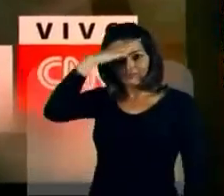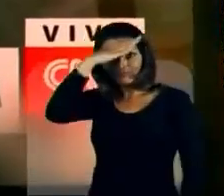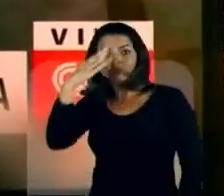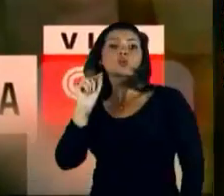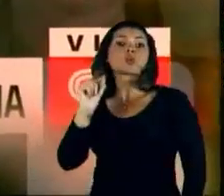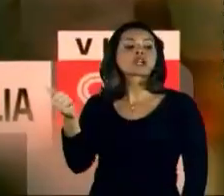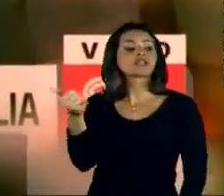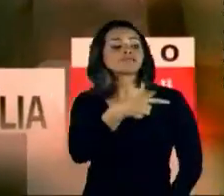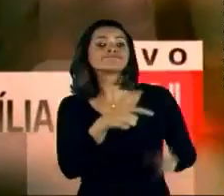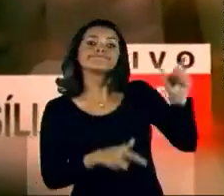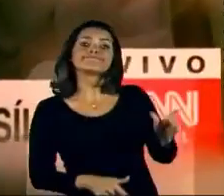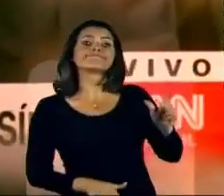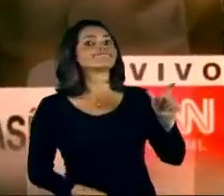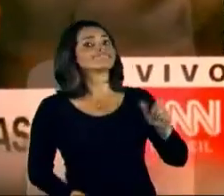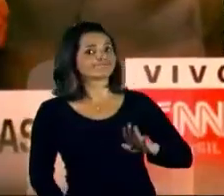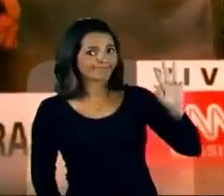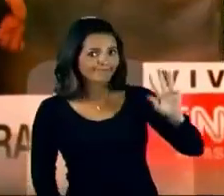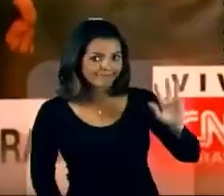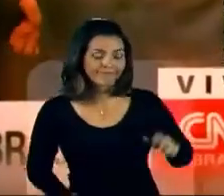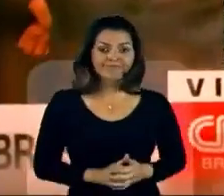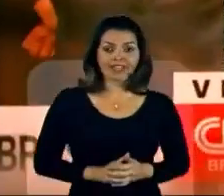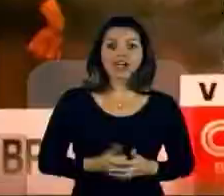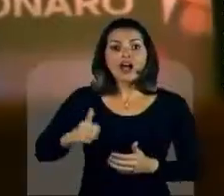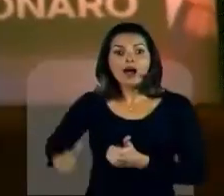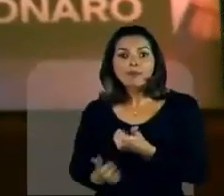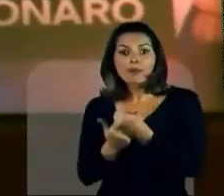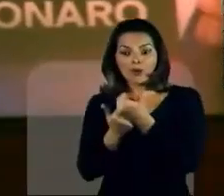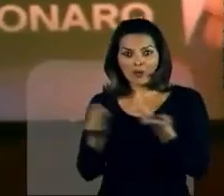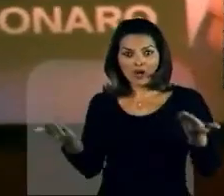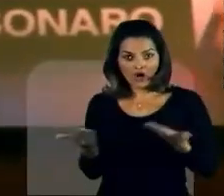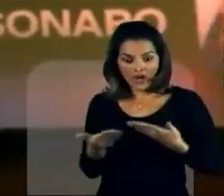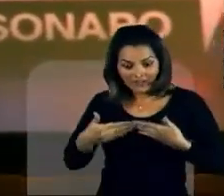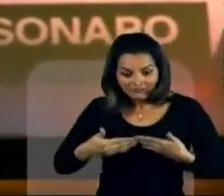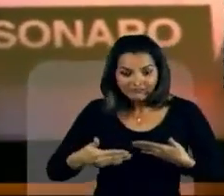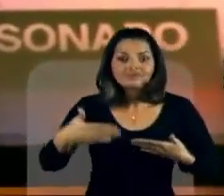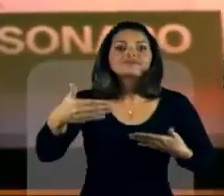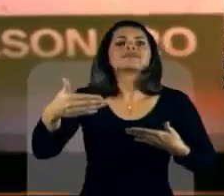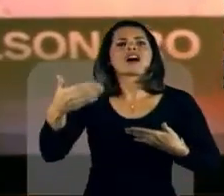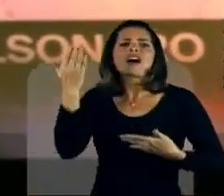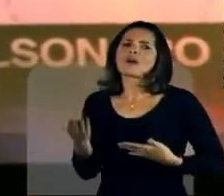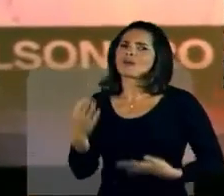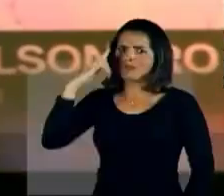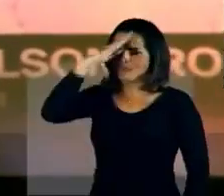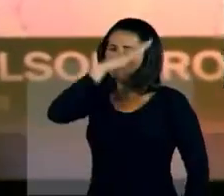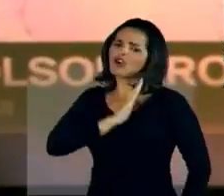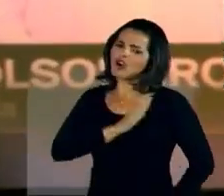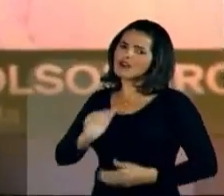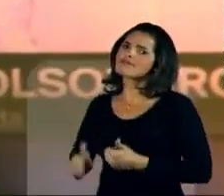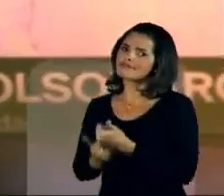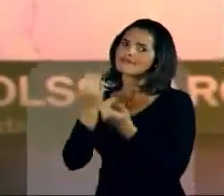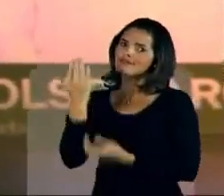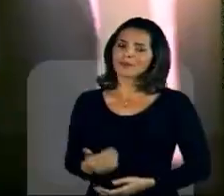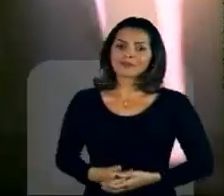do presidente Bolsonaro do que na proposta do adversário. Esse apoio agora no segundo turno ao presidente Bolsonaro é um apoio que vai